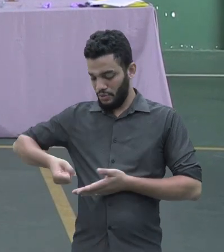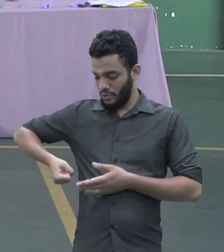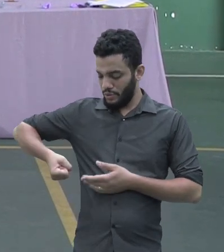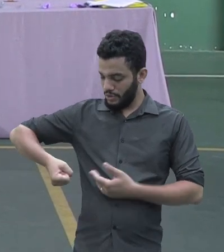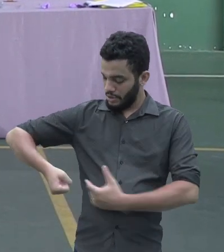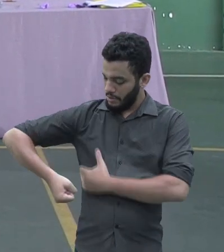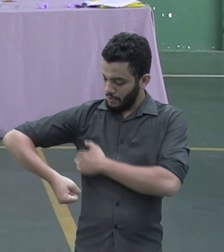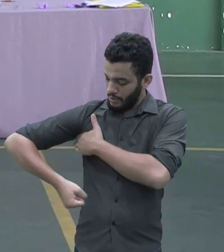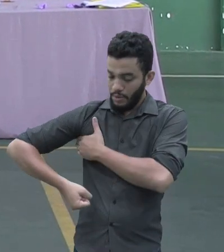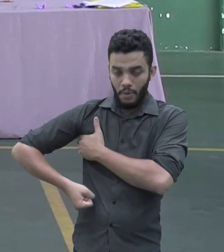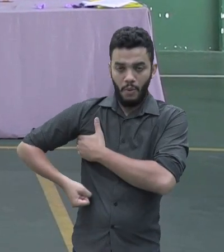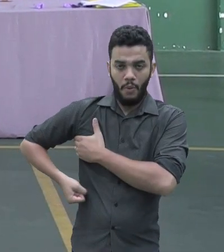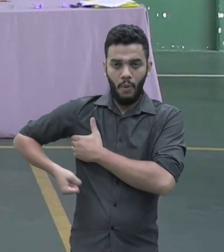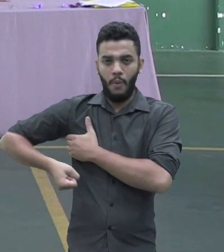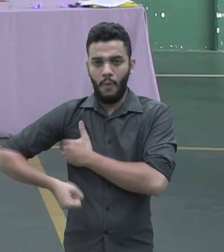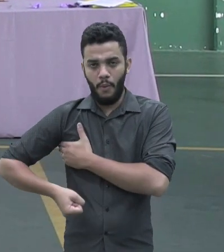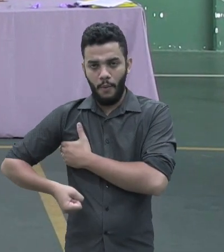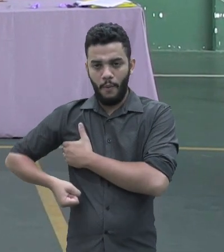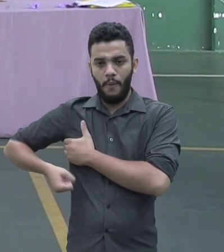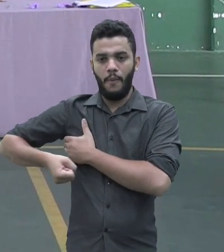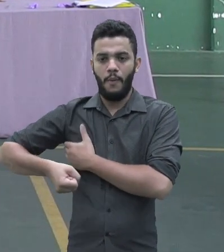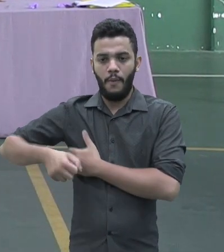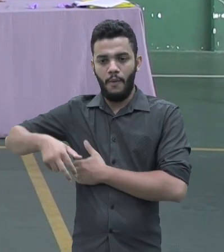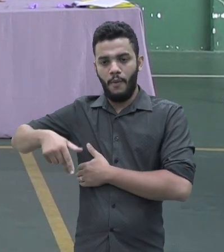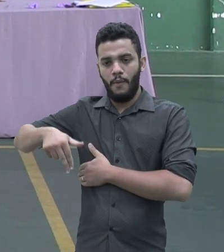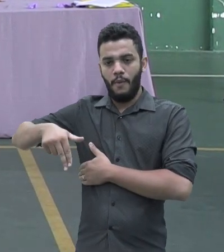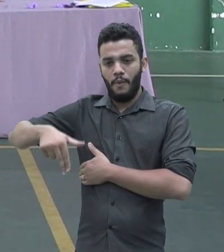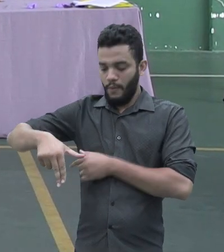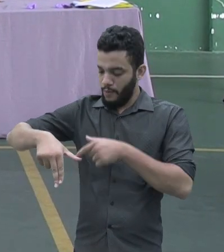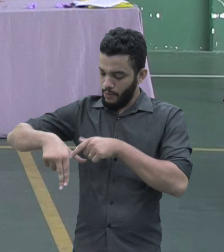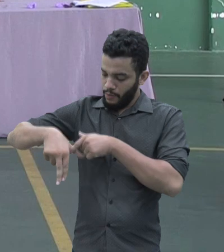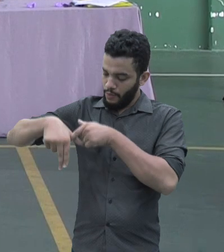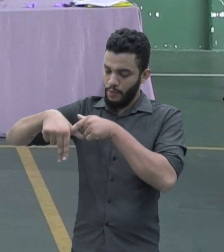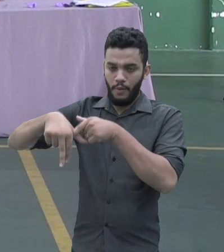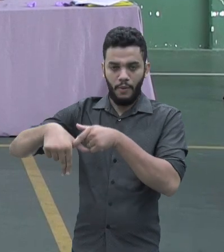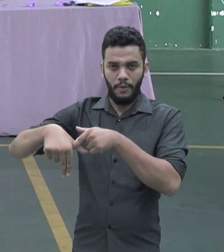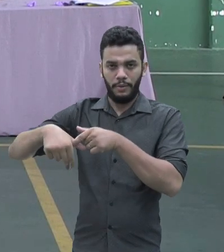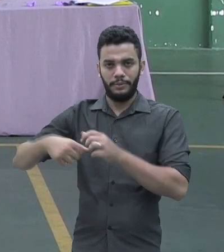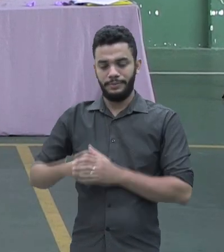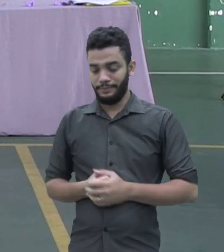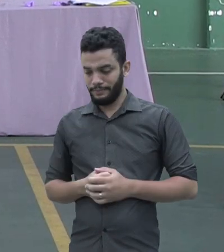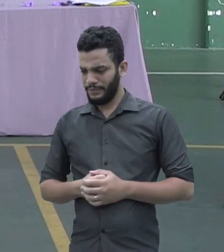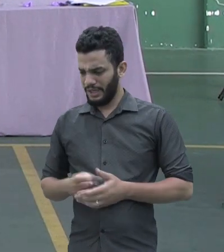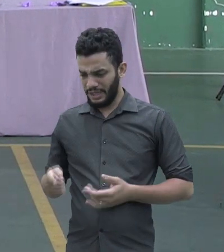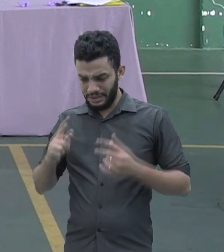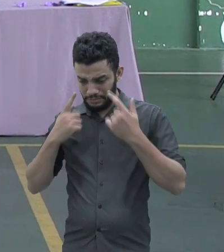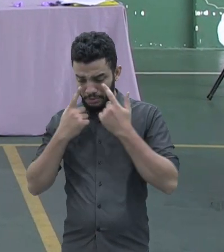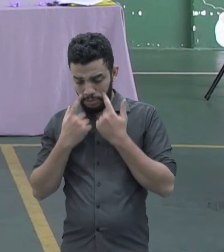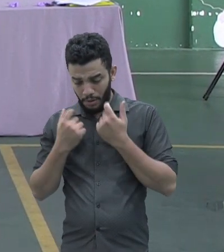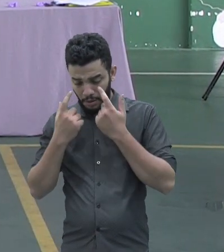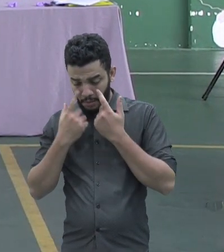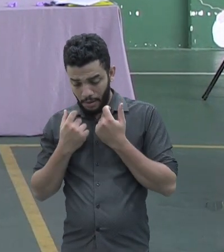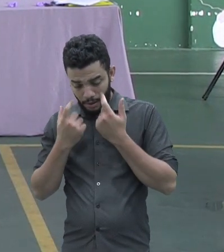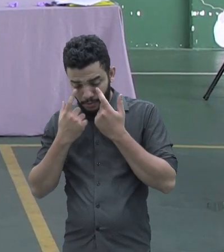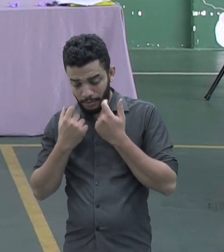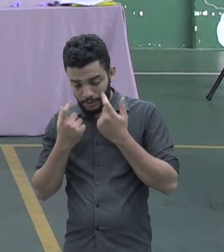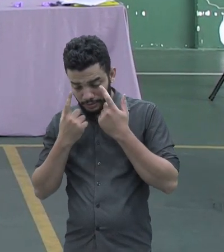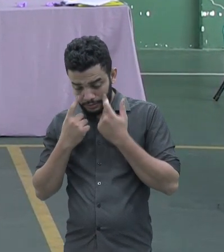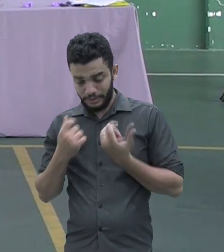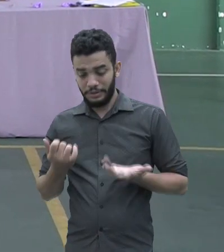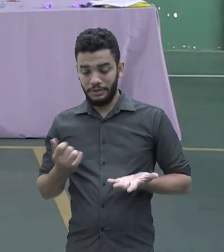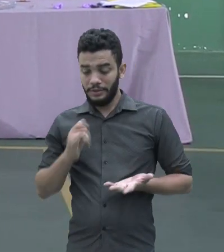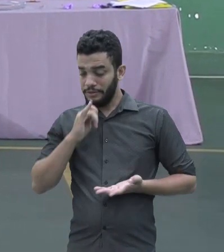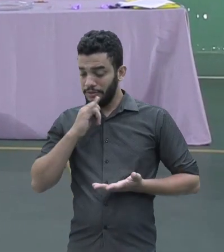ela que ela deveria jogar o jogo do contente, né? Que ela